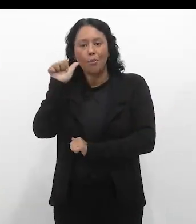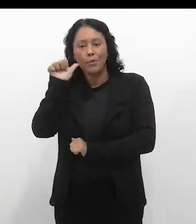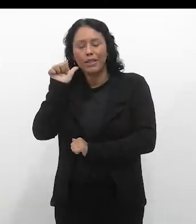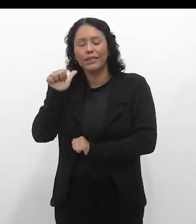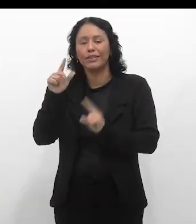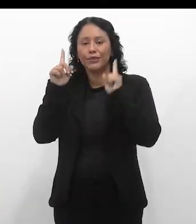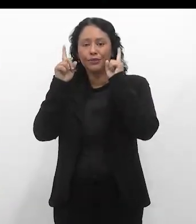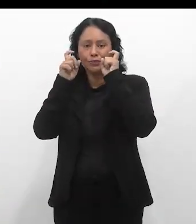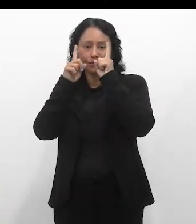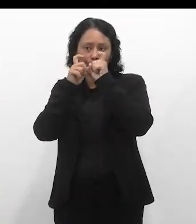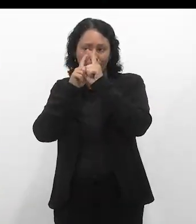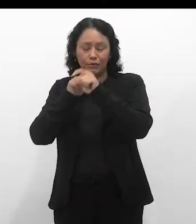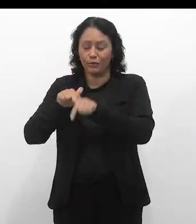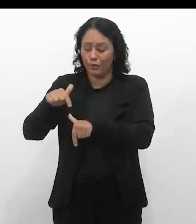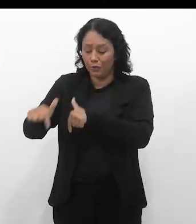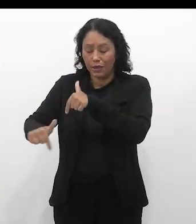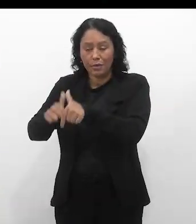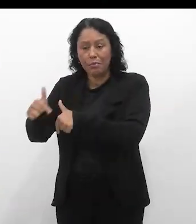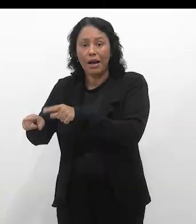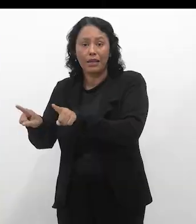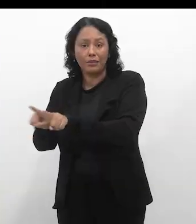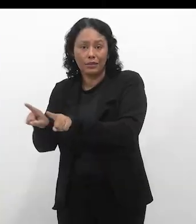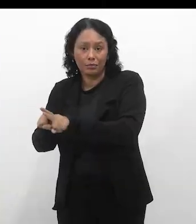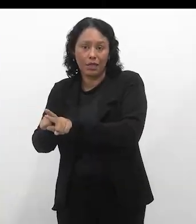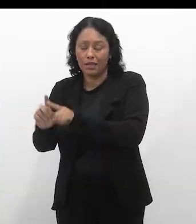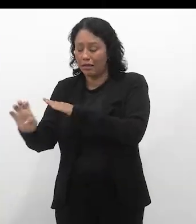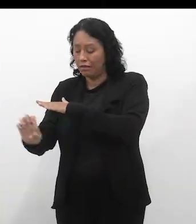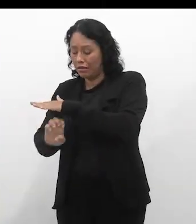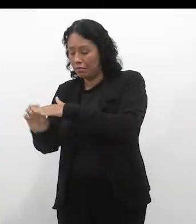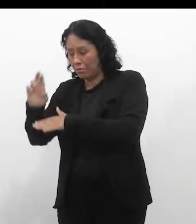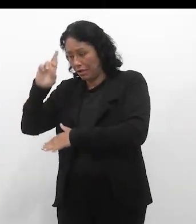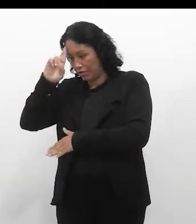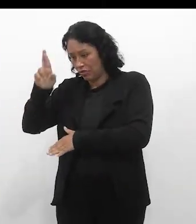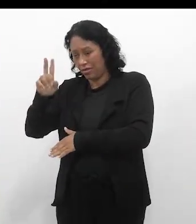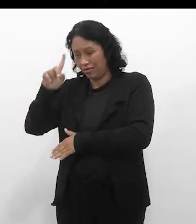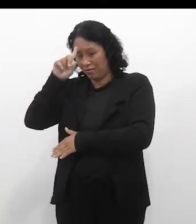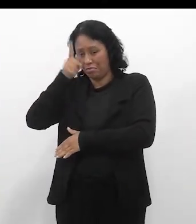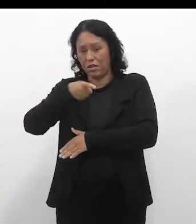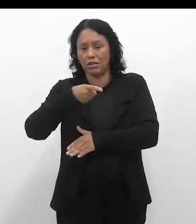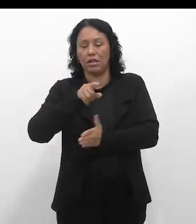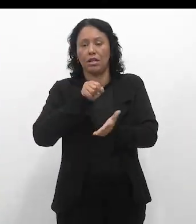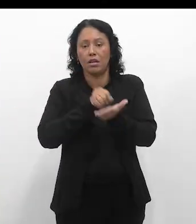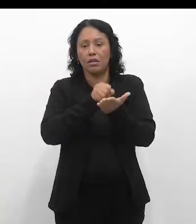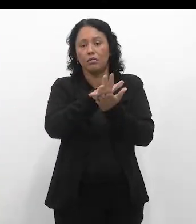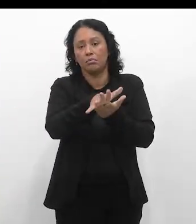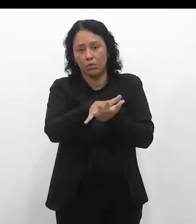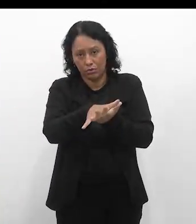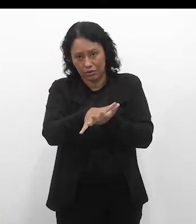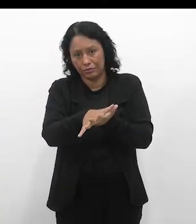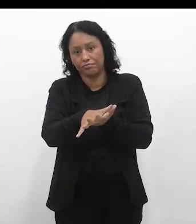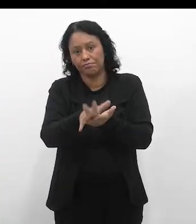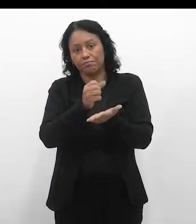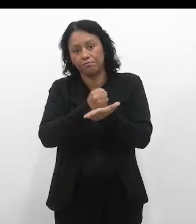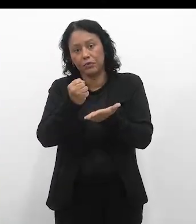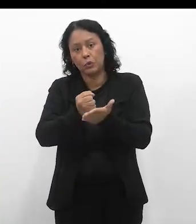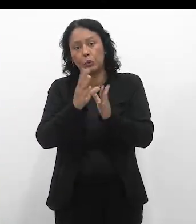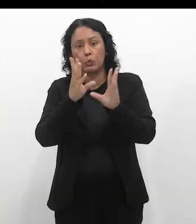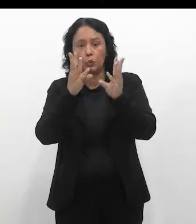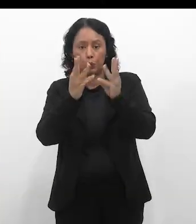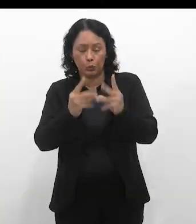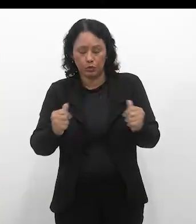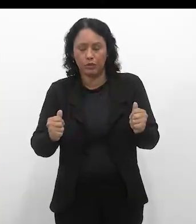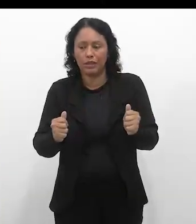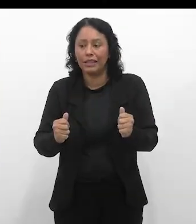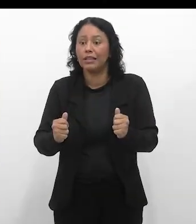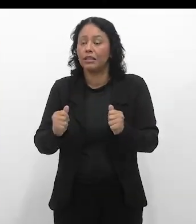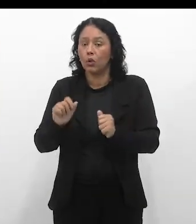Ela tendo dificuldade no trabalho, muitos empregadores encerram o contrato. Então, a gente não está falando só dela ter